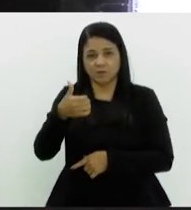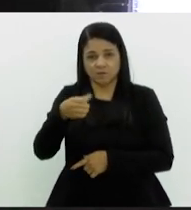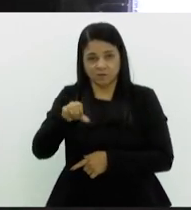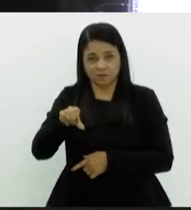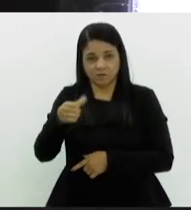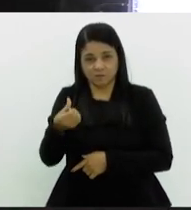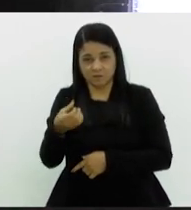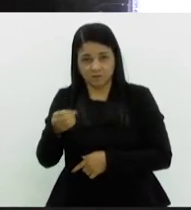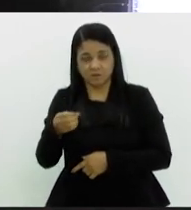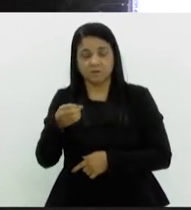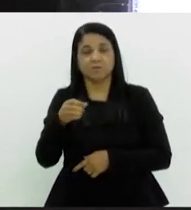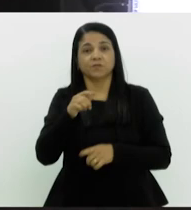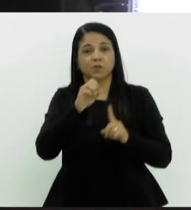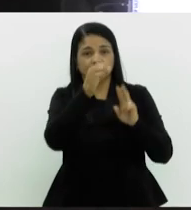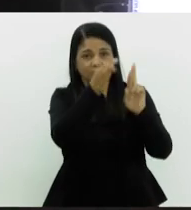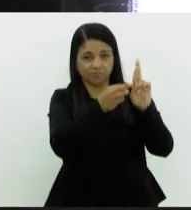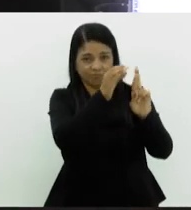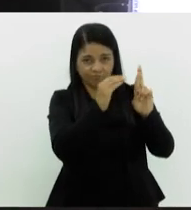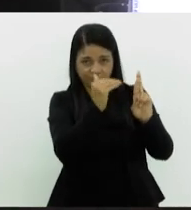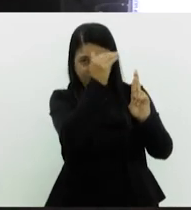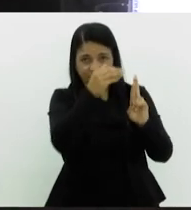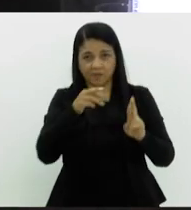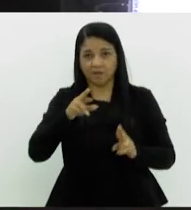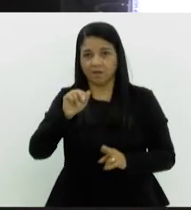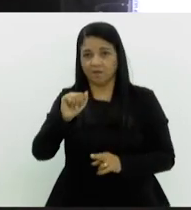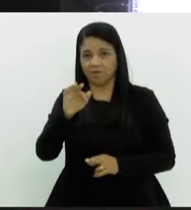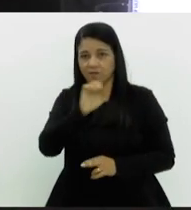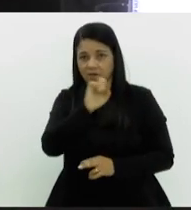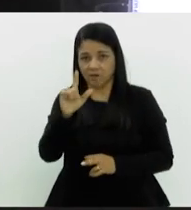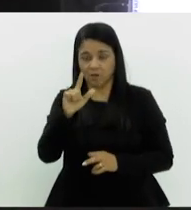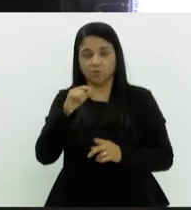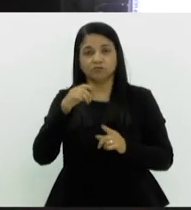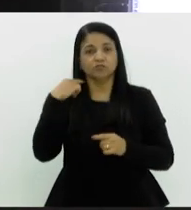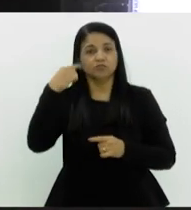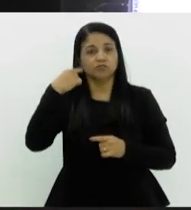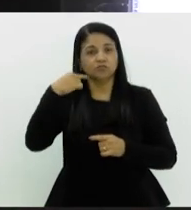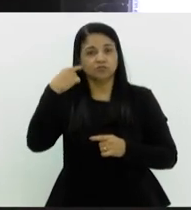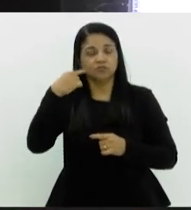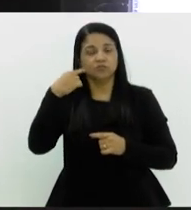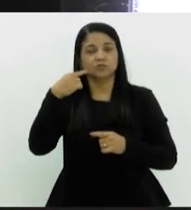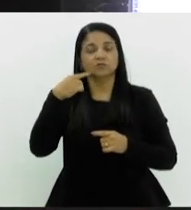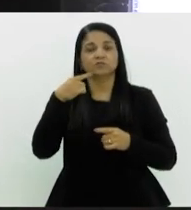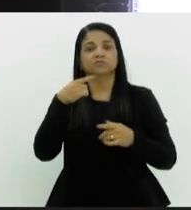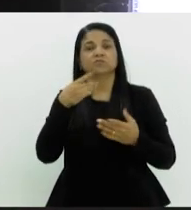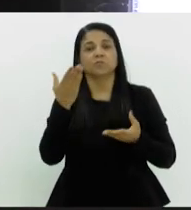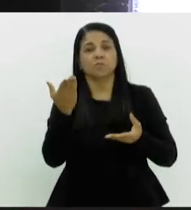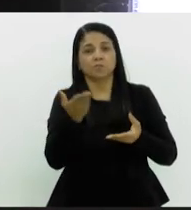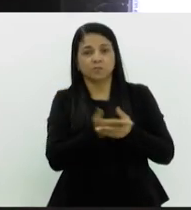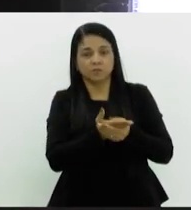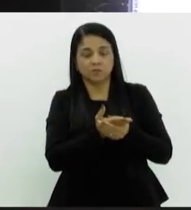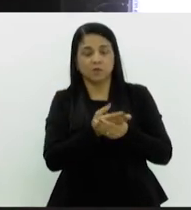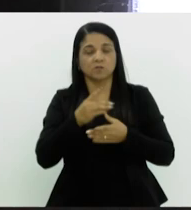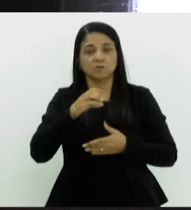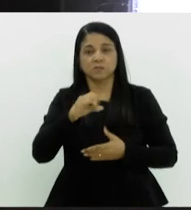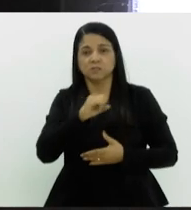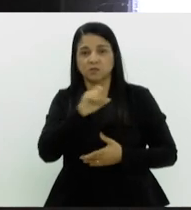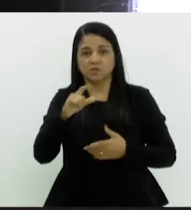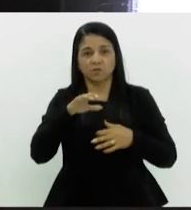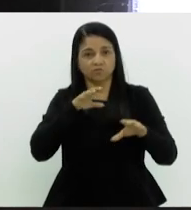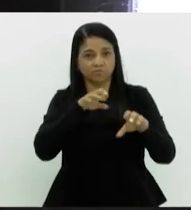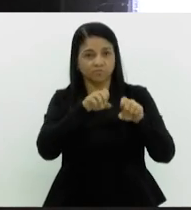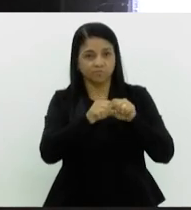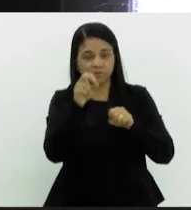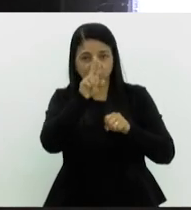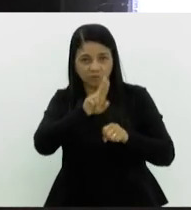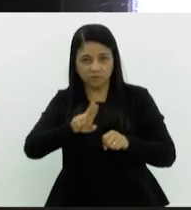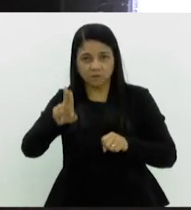desembargador Gabriel de Oliveira Zéfero é especialista em Direito Processual Civil, graduado pela Universidade do Estado do Rio de